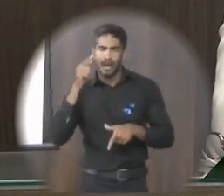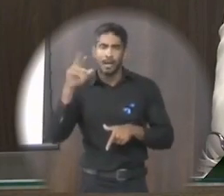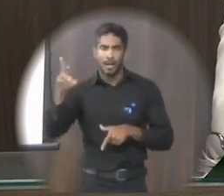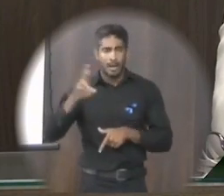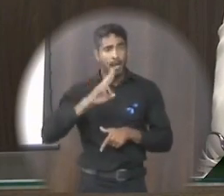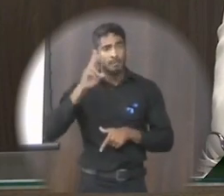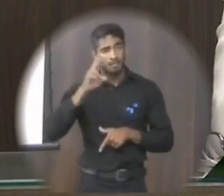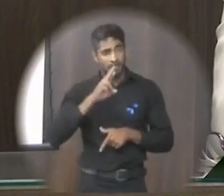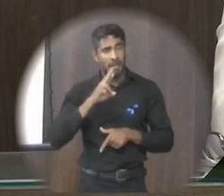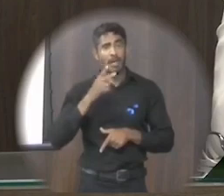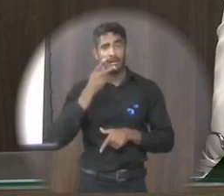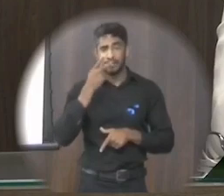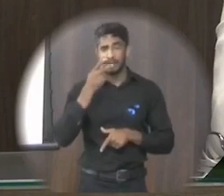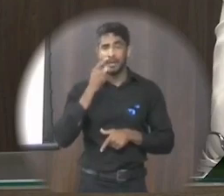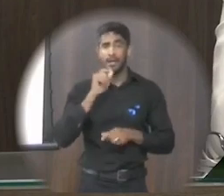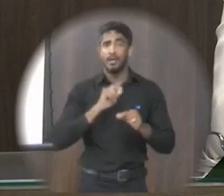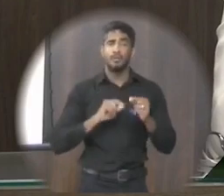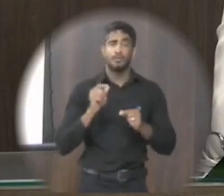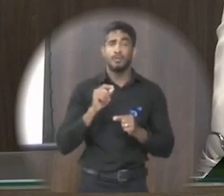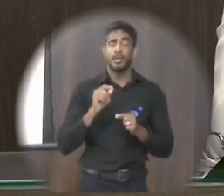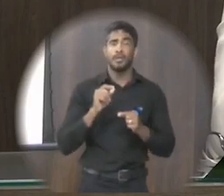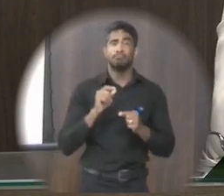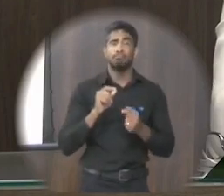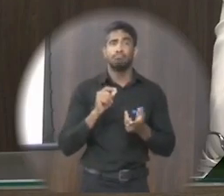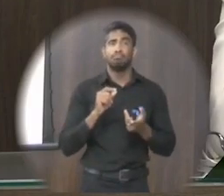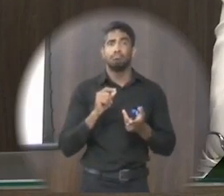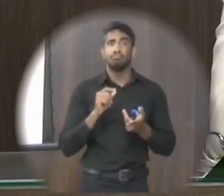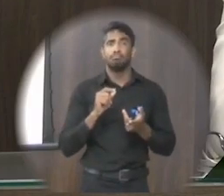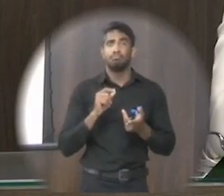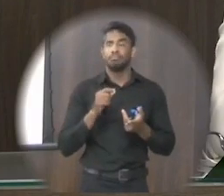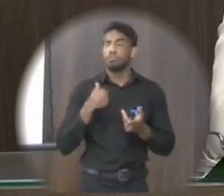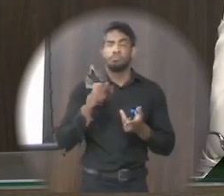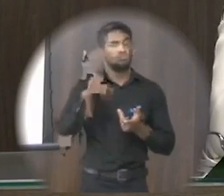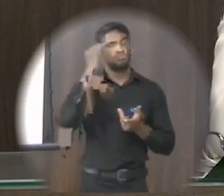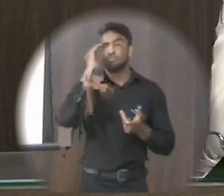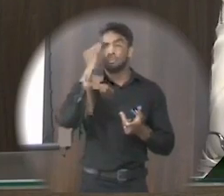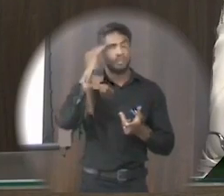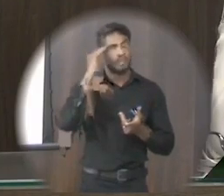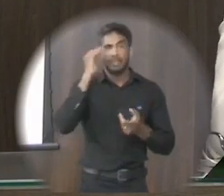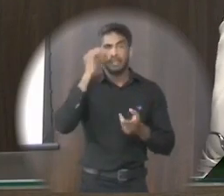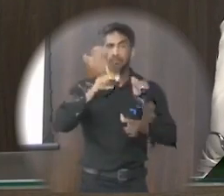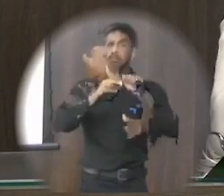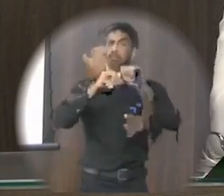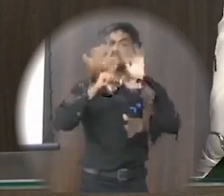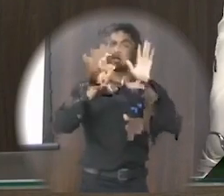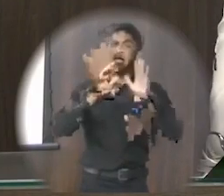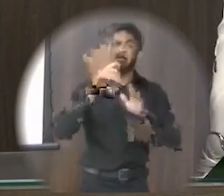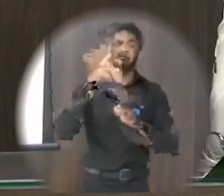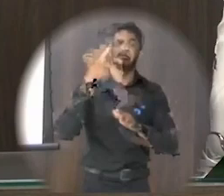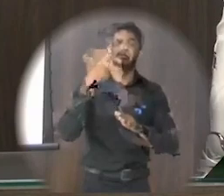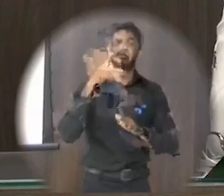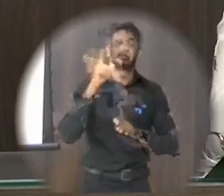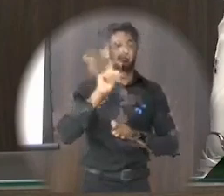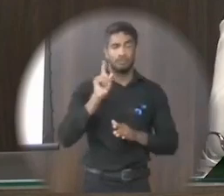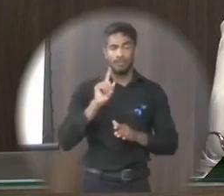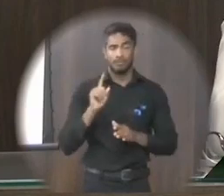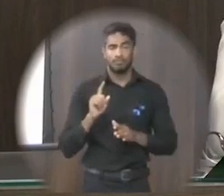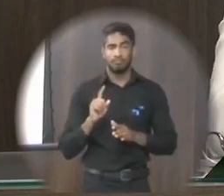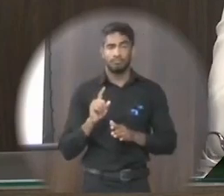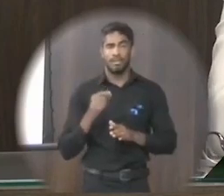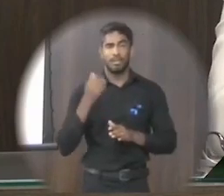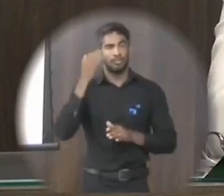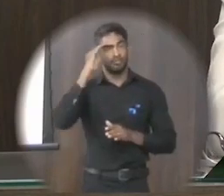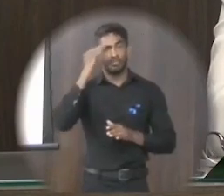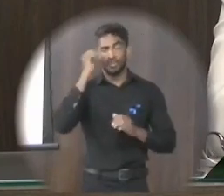relataram que ficou, eles não ficou, ficou subentendido, não ficou bem esclarecido para eles. Então, para eles ainda